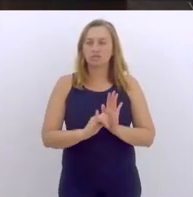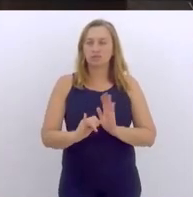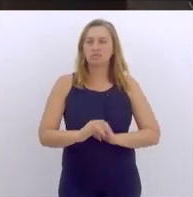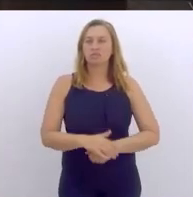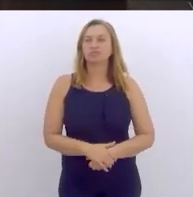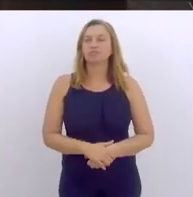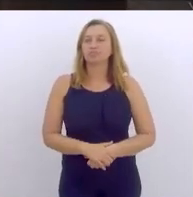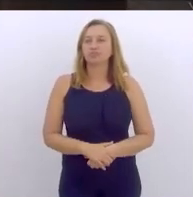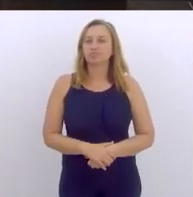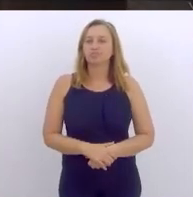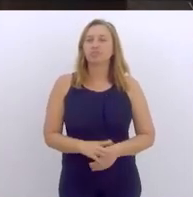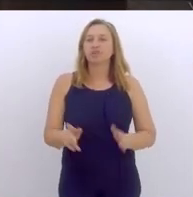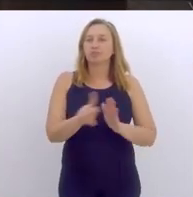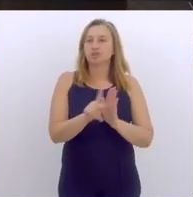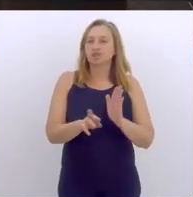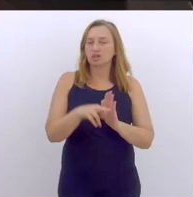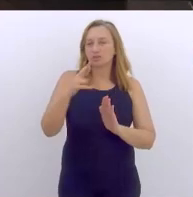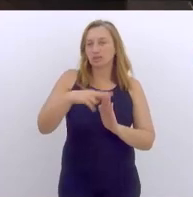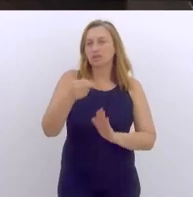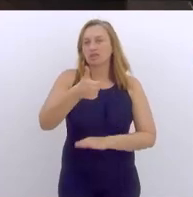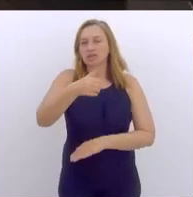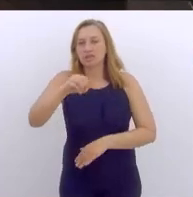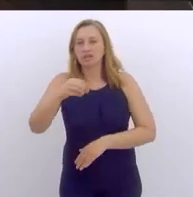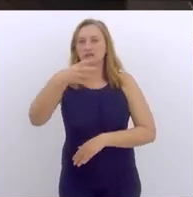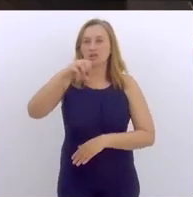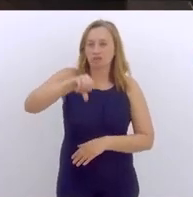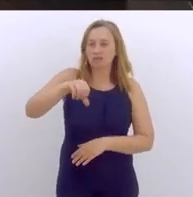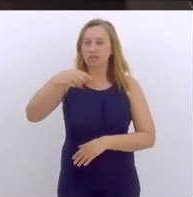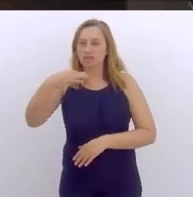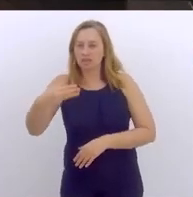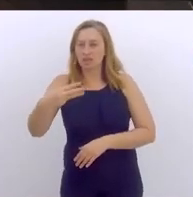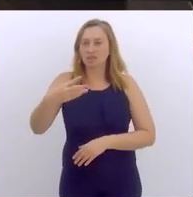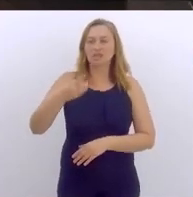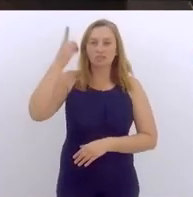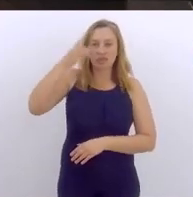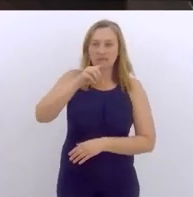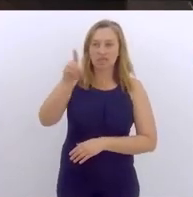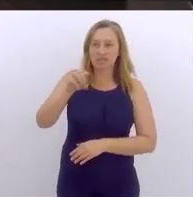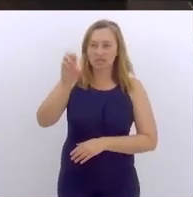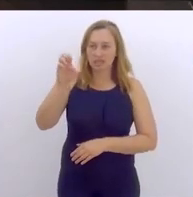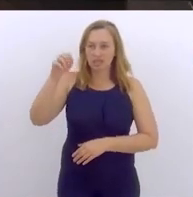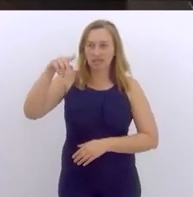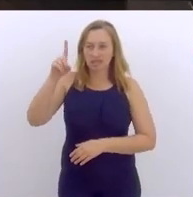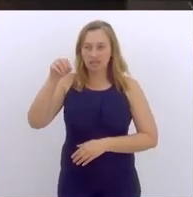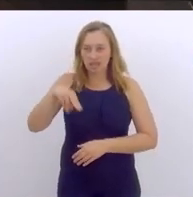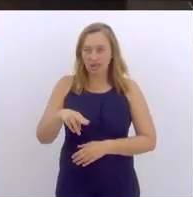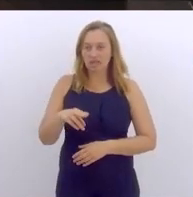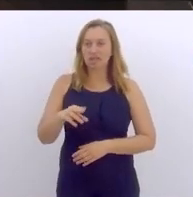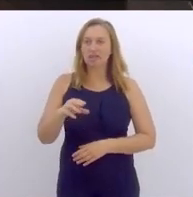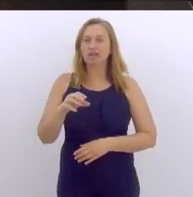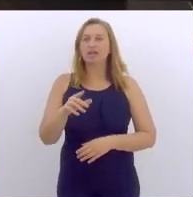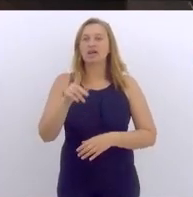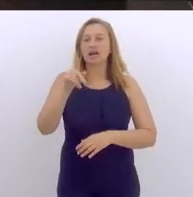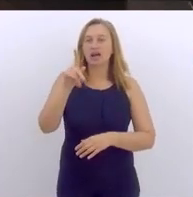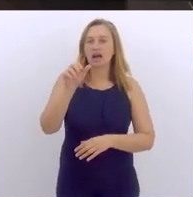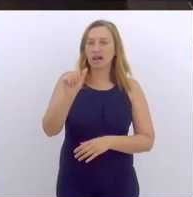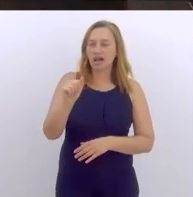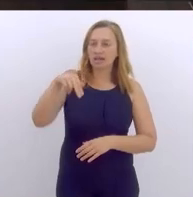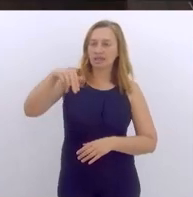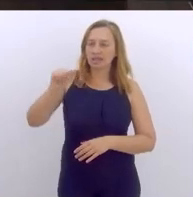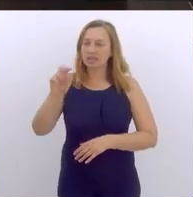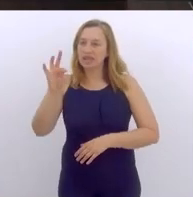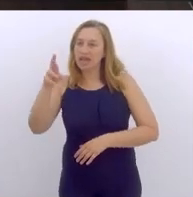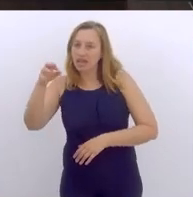promulgação. Projeto de resolução 1093 de 22, de autoria da deputada Zeidan, que concede o prêmio Ana Nery da Saúde a